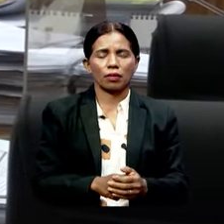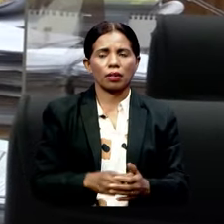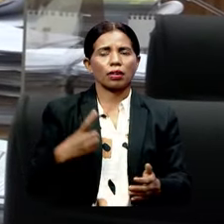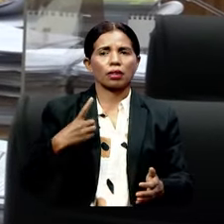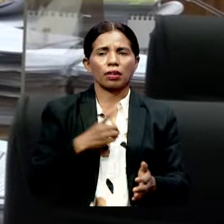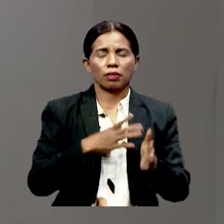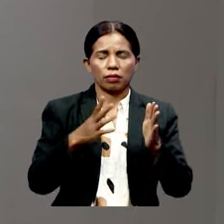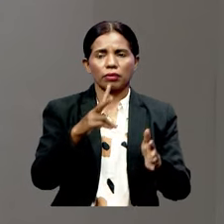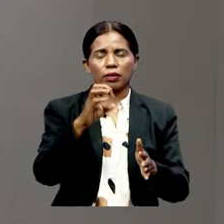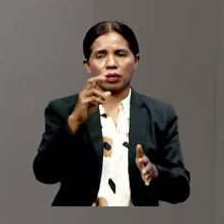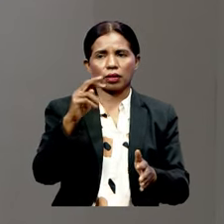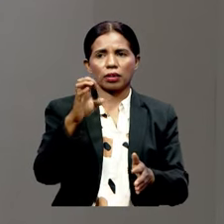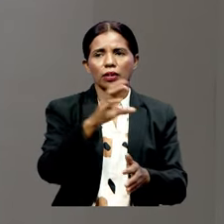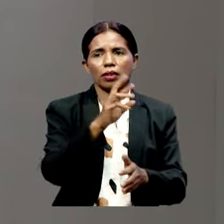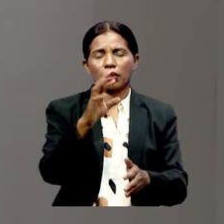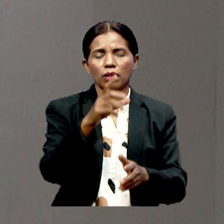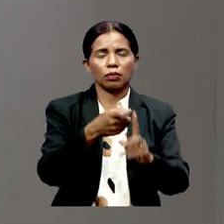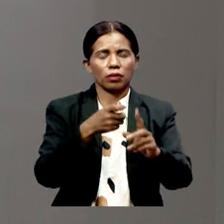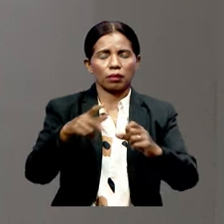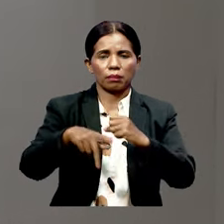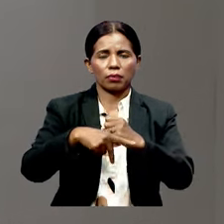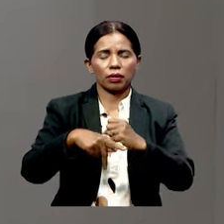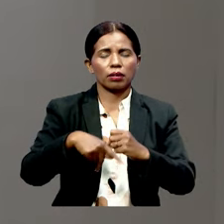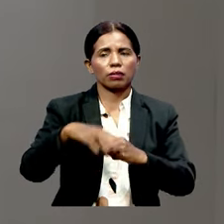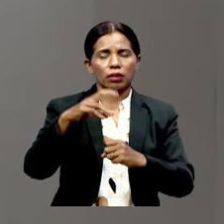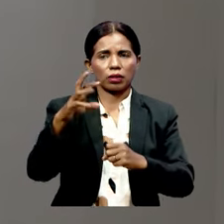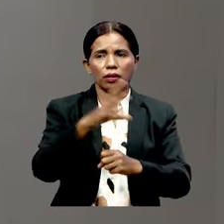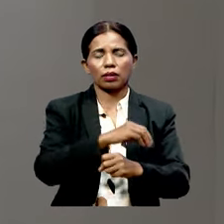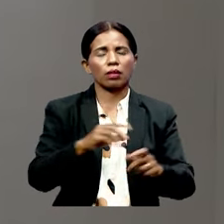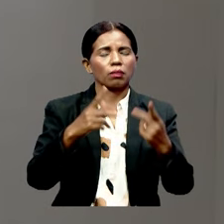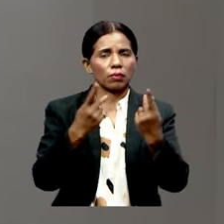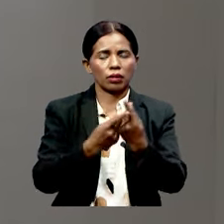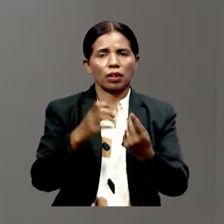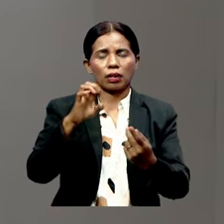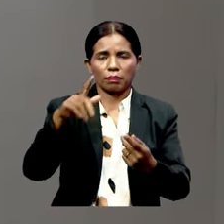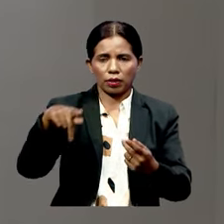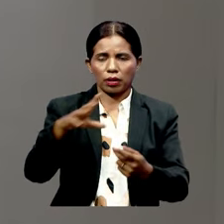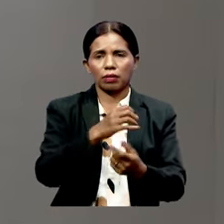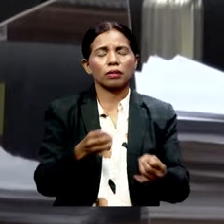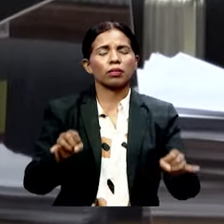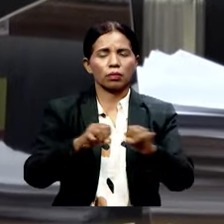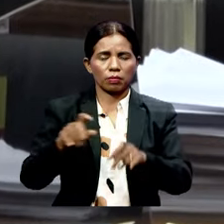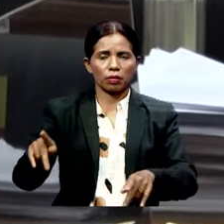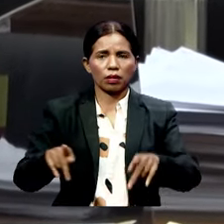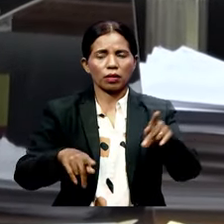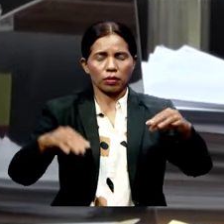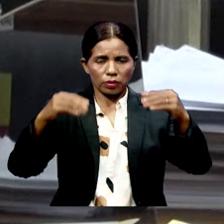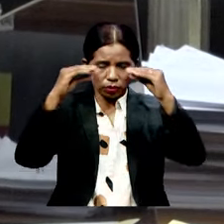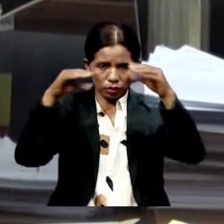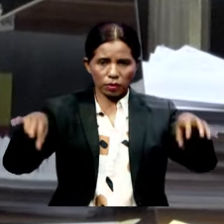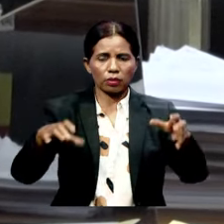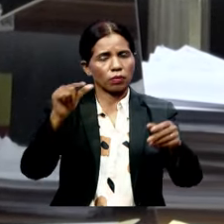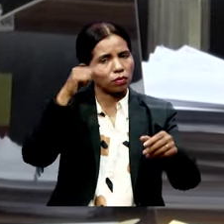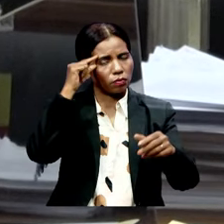deputada Veneranda Lemos husi bancada CNRT preocupa ho existência empresa pública no instituto público Sirah tamba funcionário barak no governo